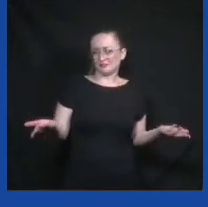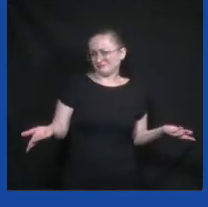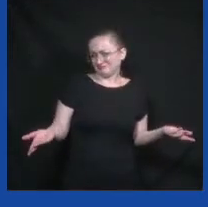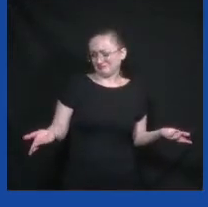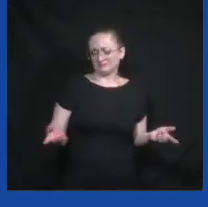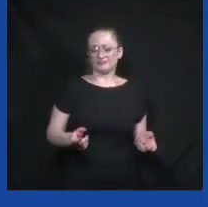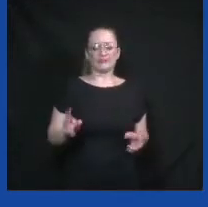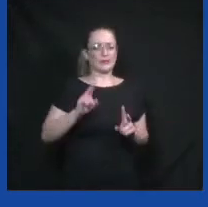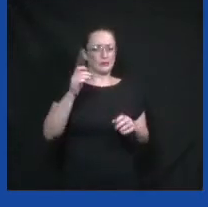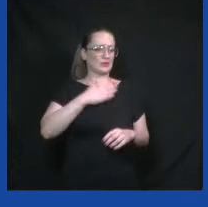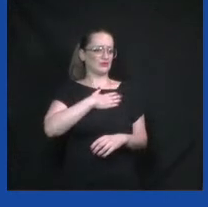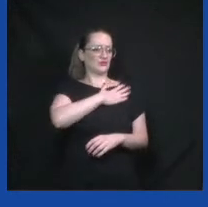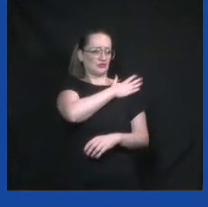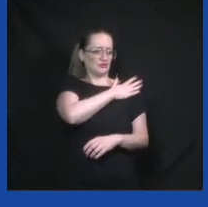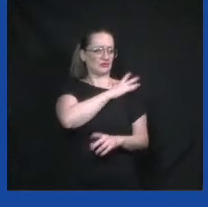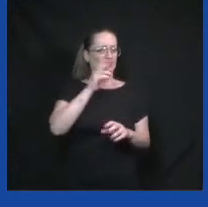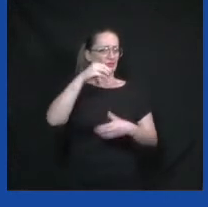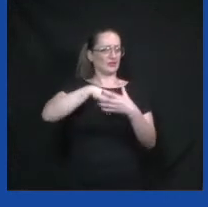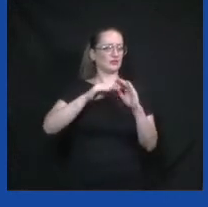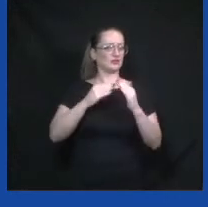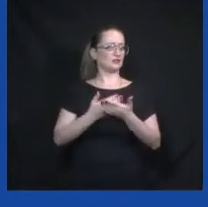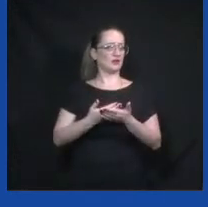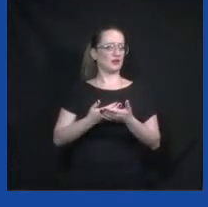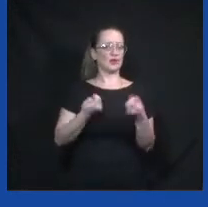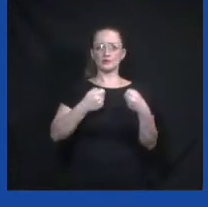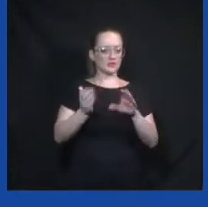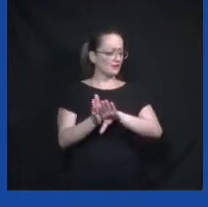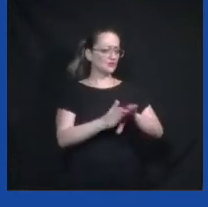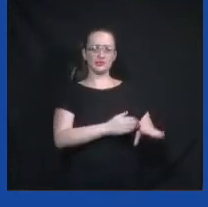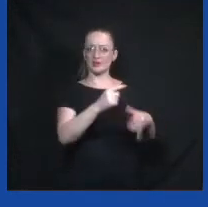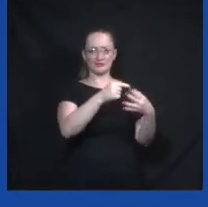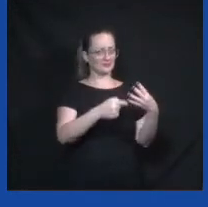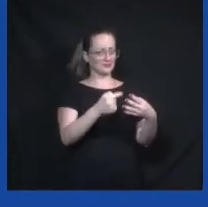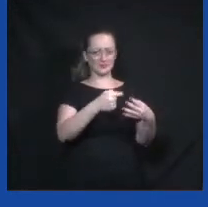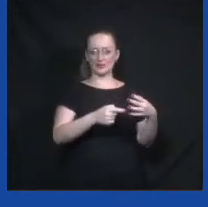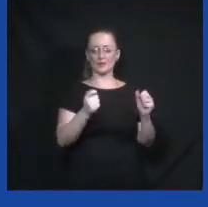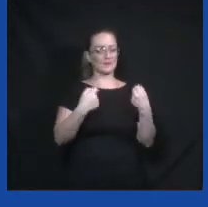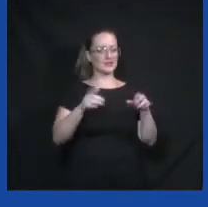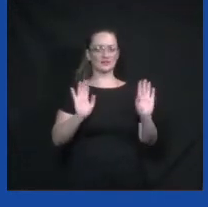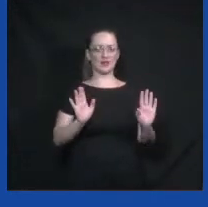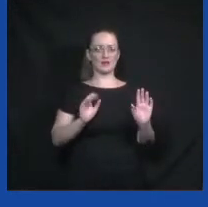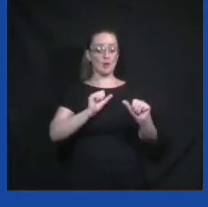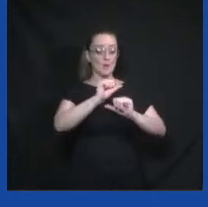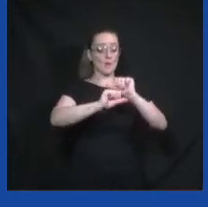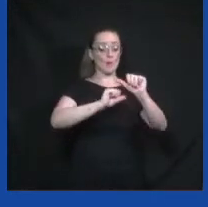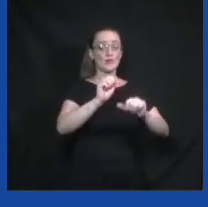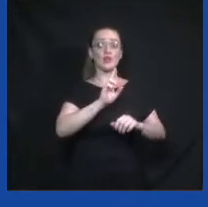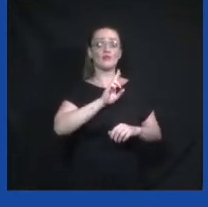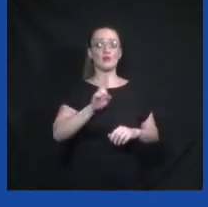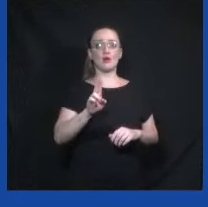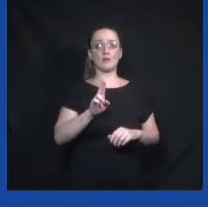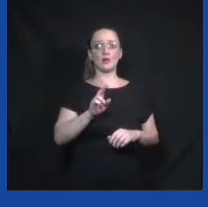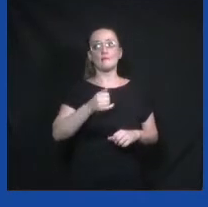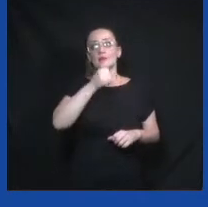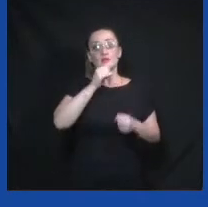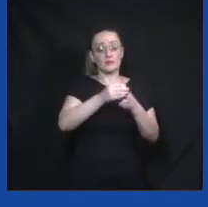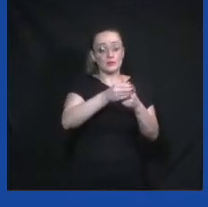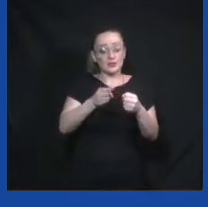da ditadura em termos escolares. Eu não precisava ter acabado com essas disciplinas. Bastava dar um outro nome. Democracia e cidadania. Ponto.